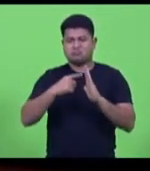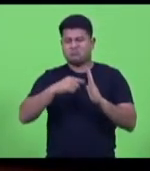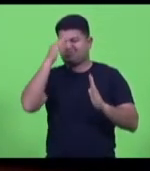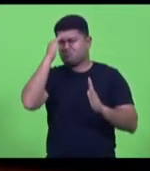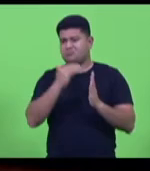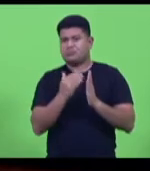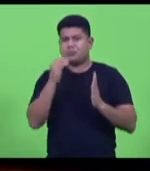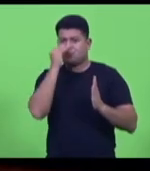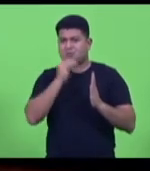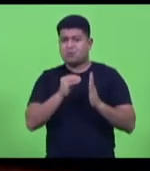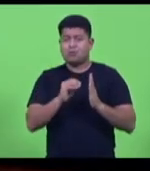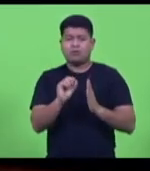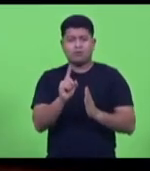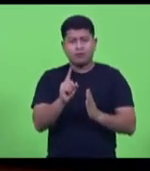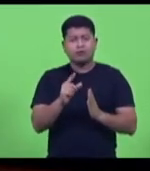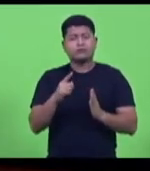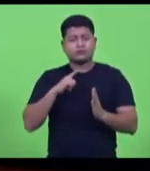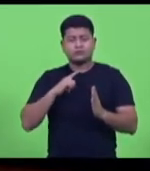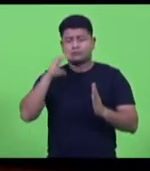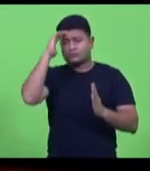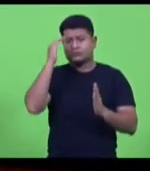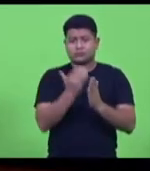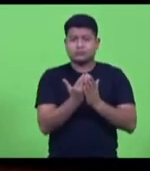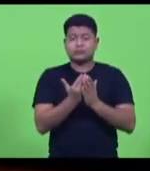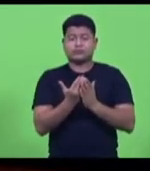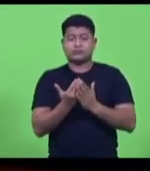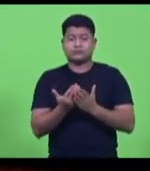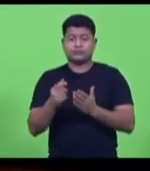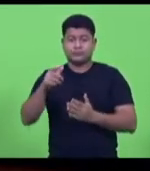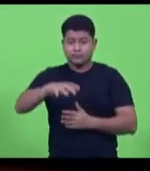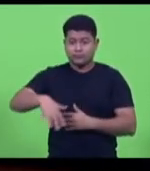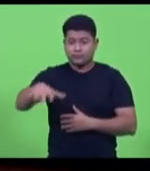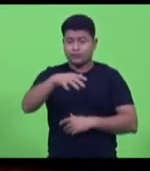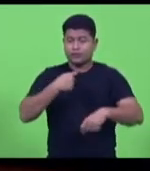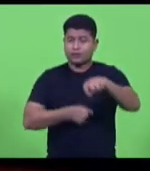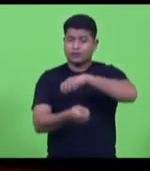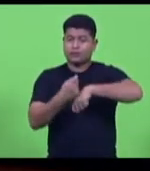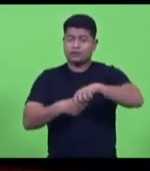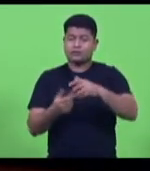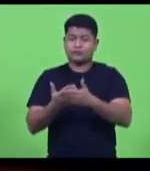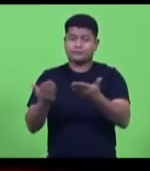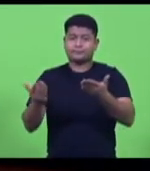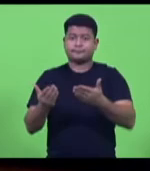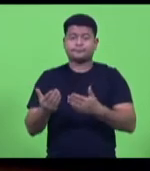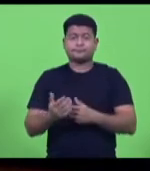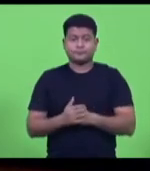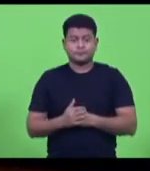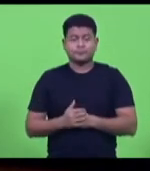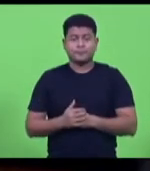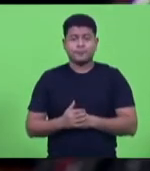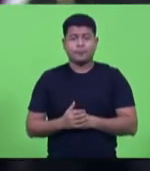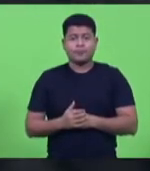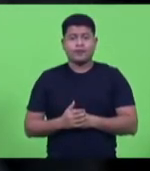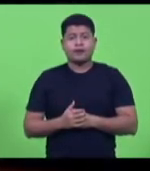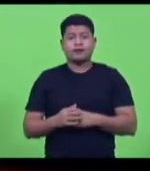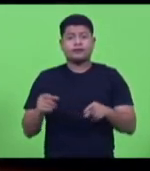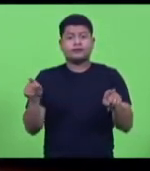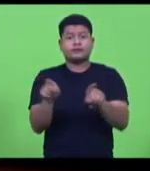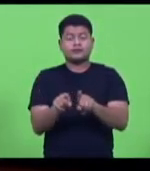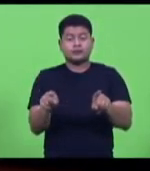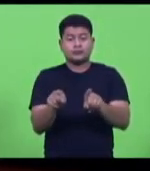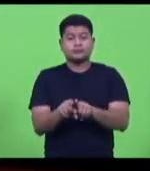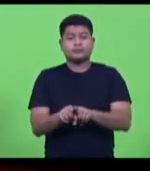federal, sendo essa a esfera administrativa a qual respondem. Além deste, é